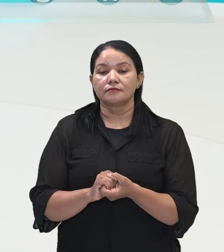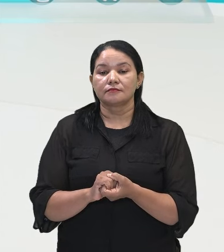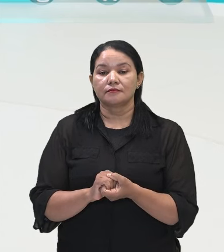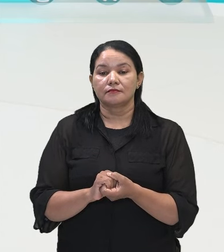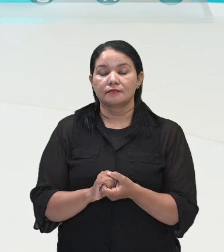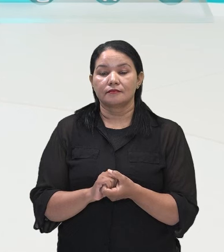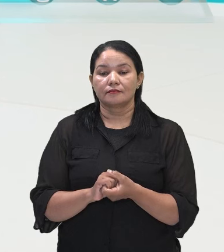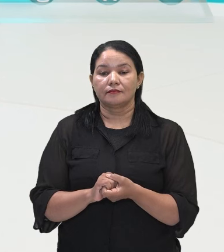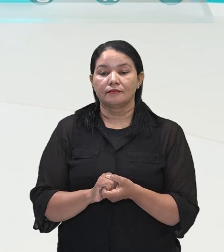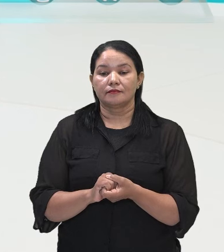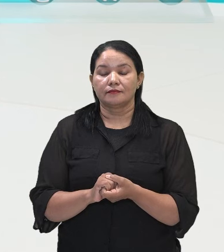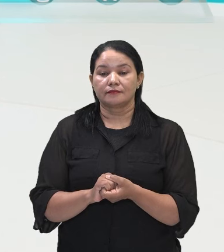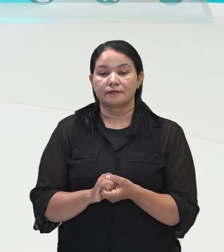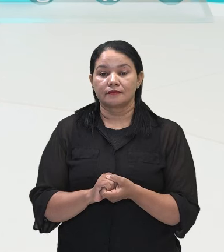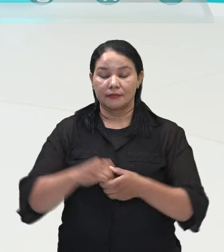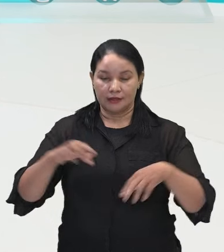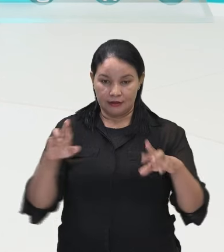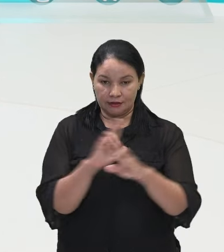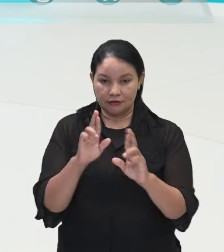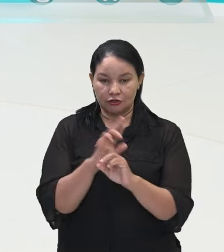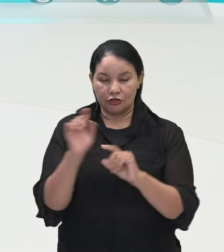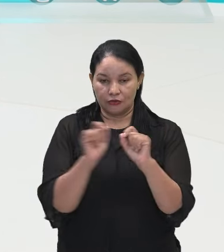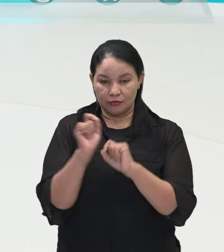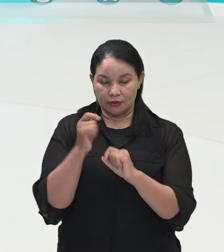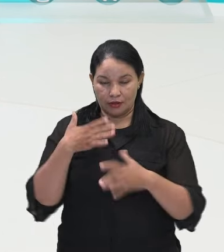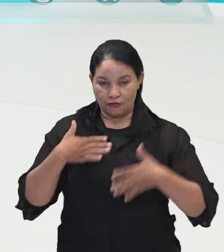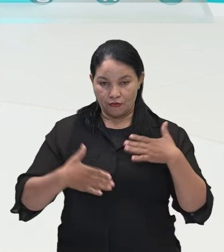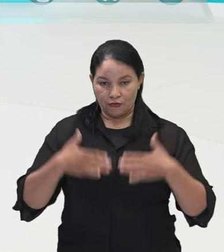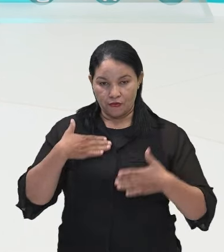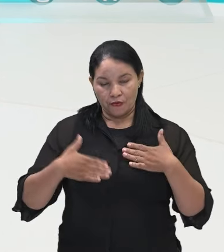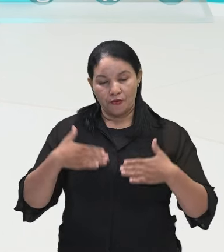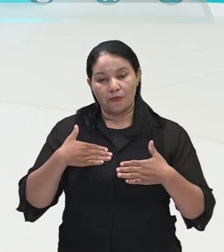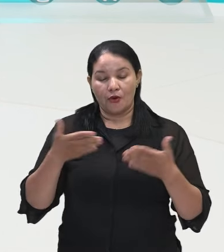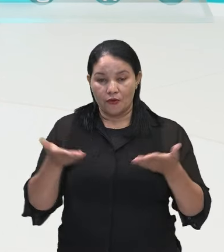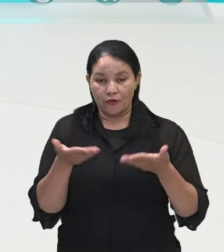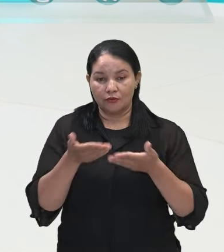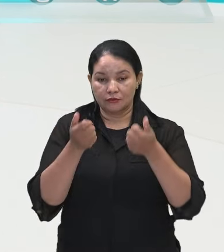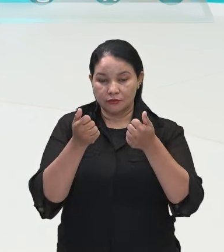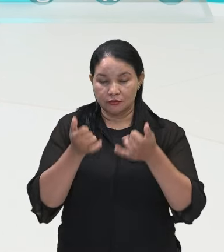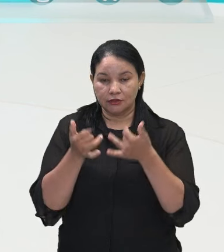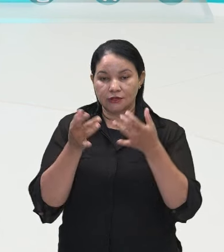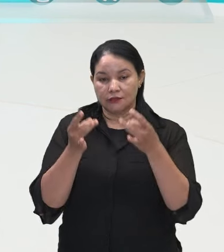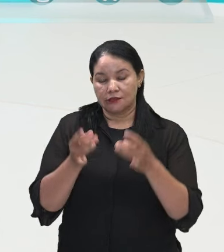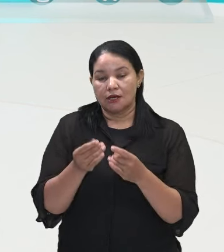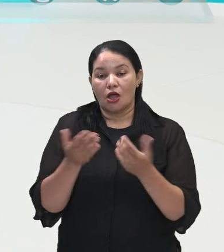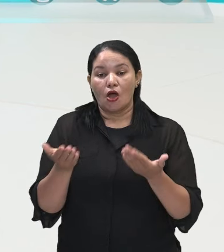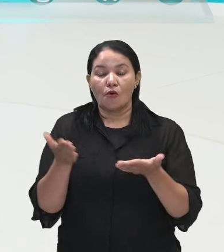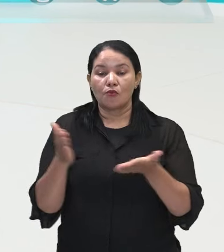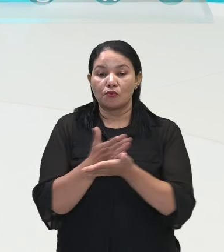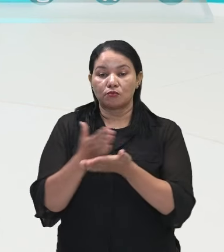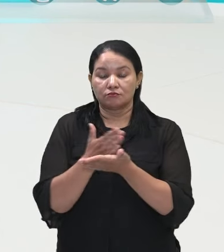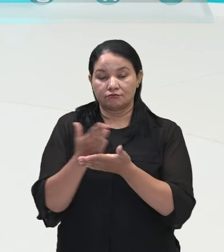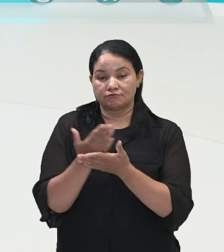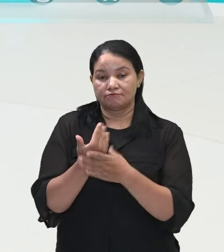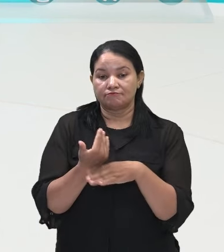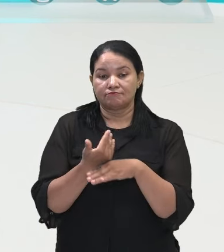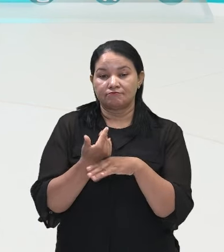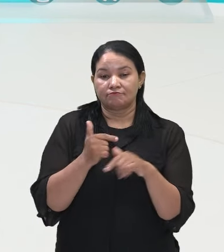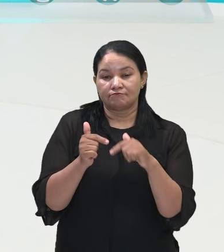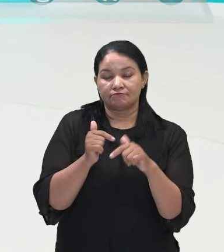Bodily, relacionado, então, a corpo, tá? Eu vou ver aí com vocês algumas práticas de vocabulário, né? Só que